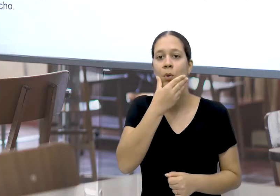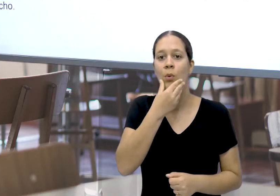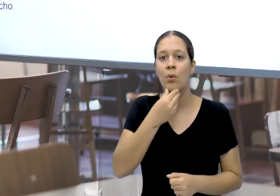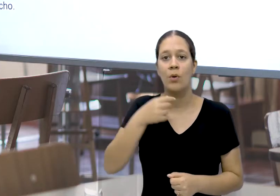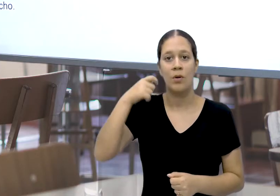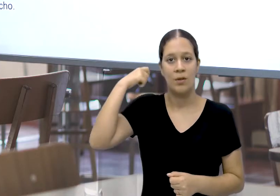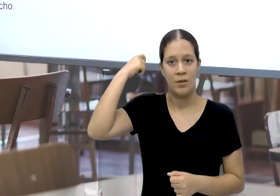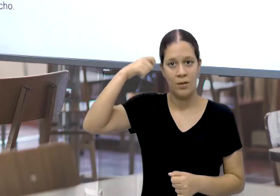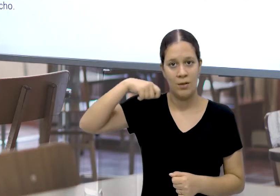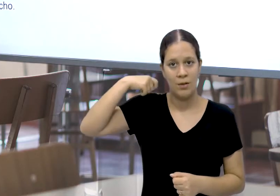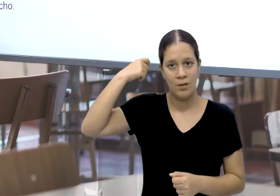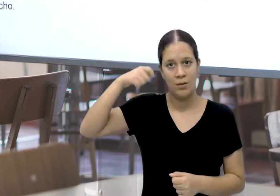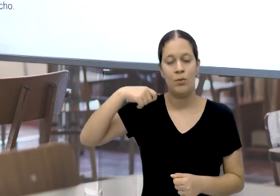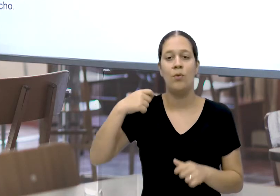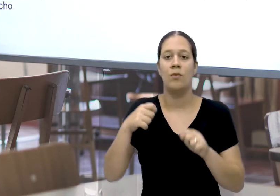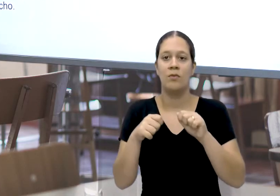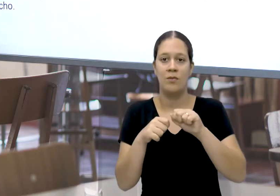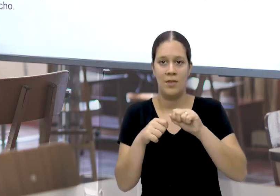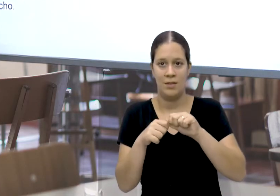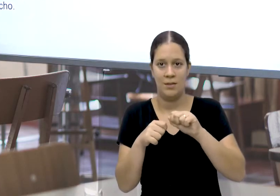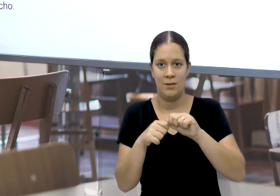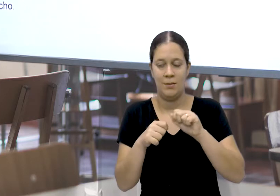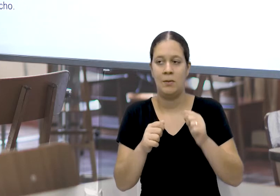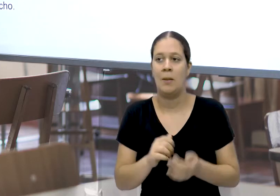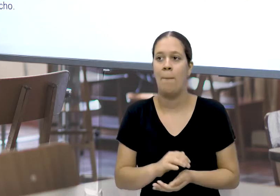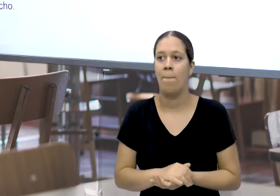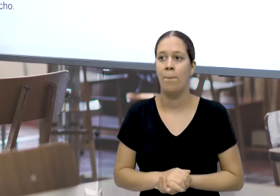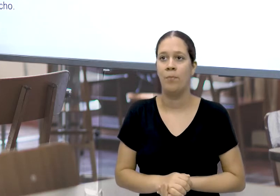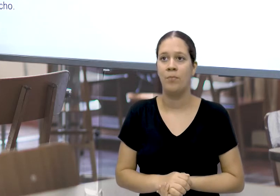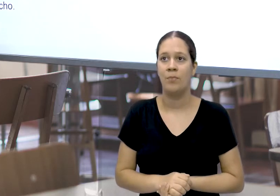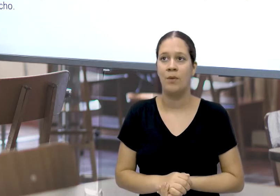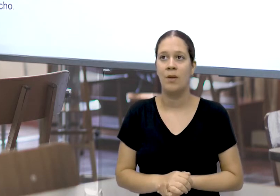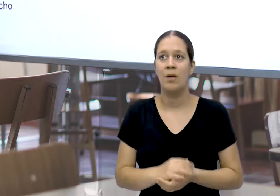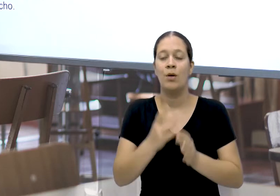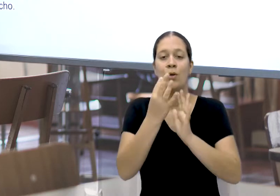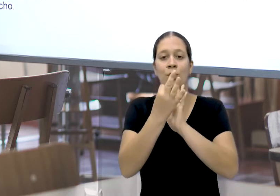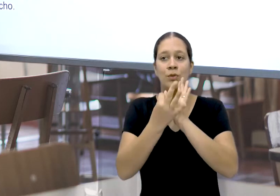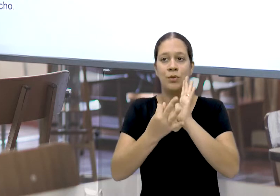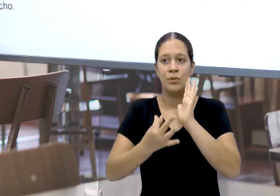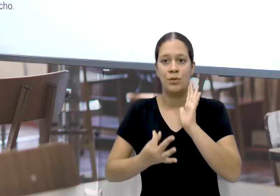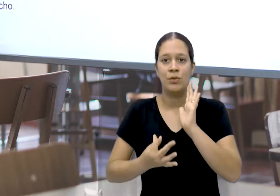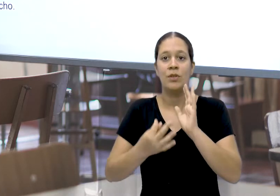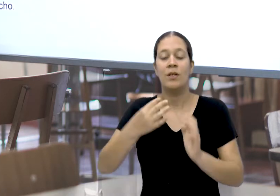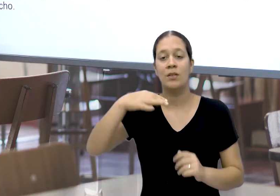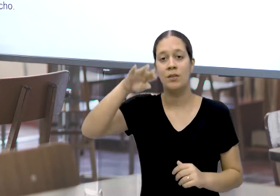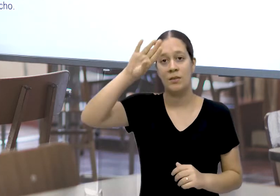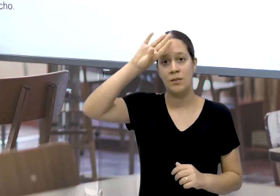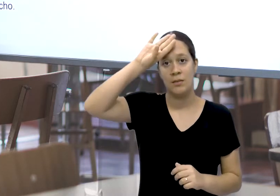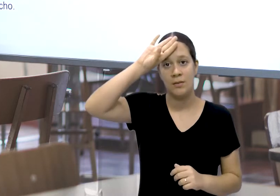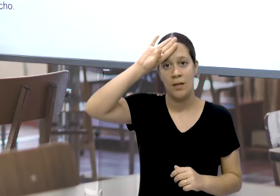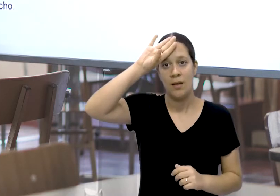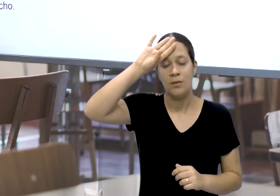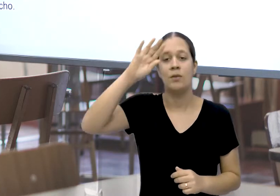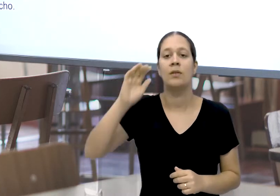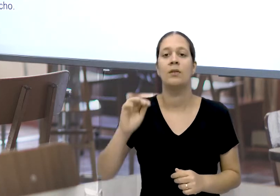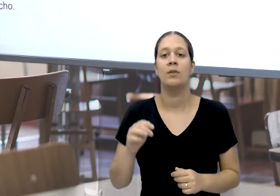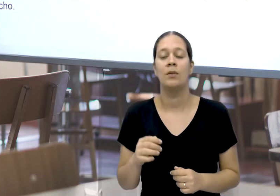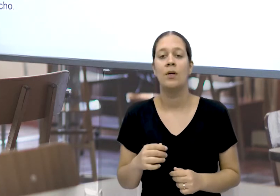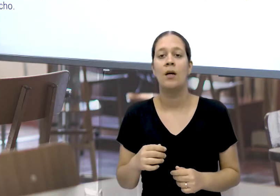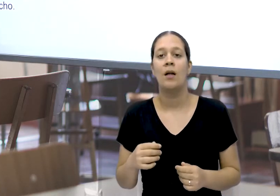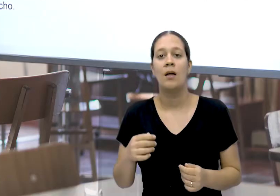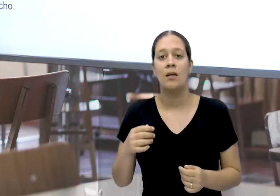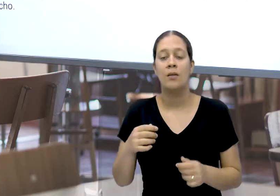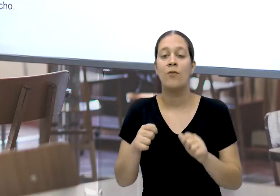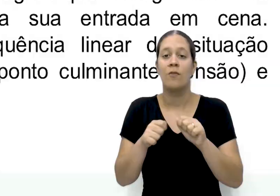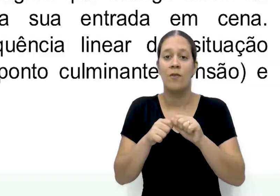Digamos, eu posso ter o primeiro ato, o segundo ato, o terceiro ato, e vai ser a apresentação, o desenvolvimento, o desfecho, certo? E as cenas